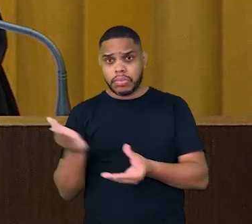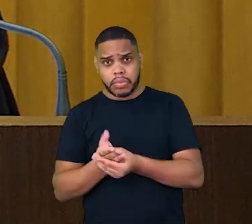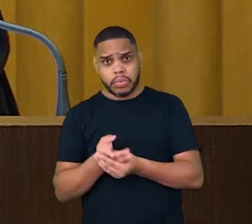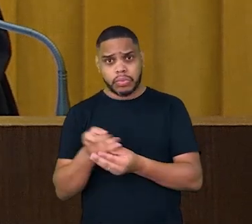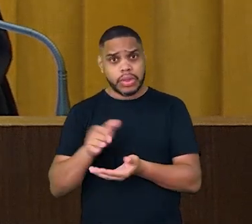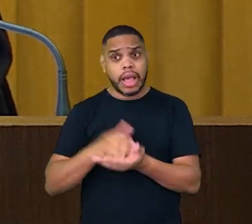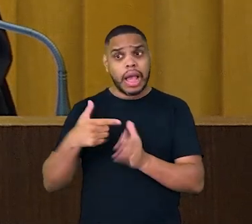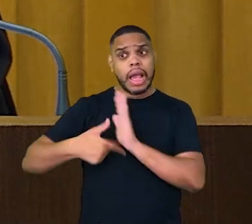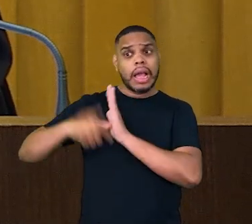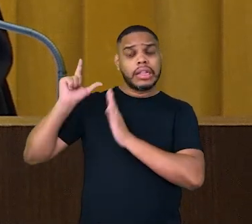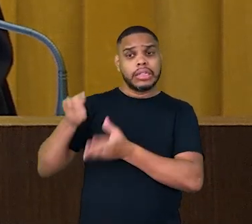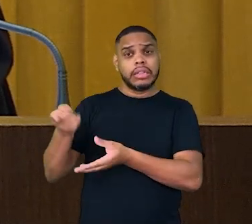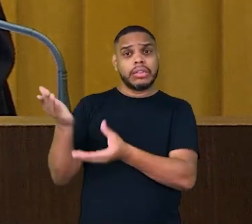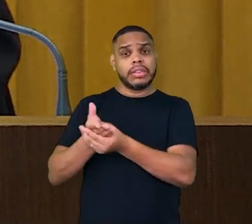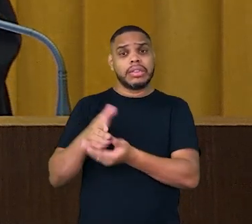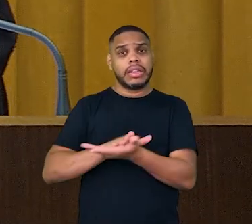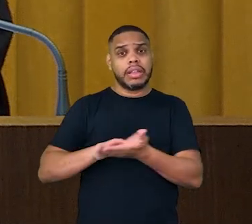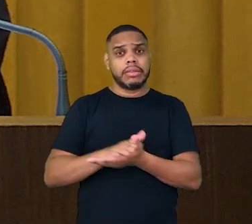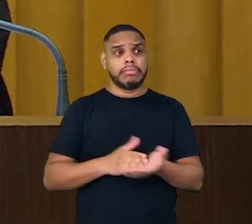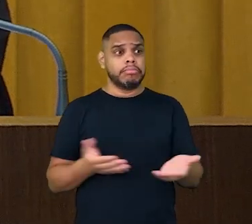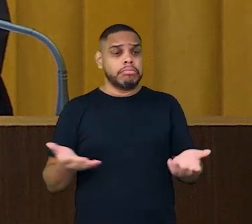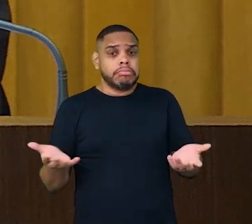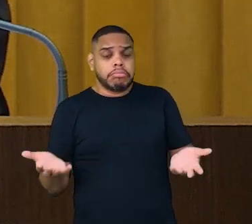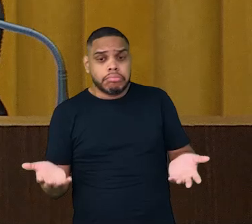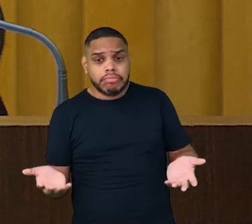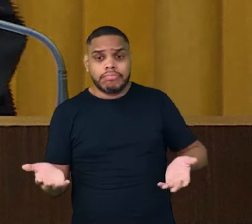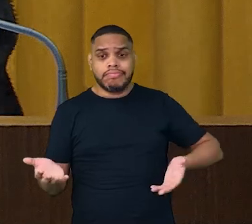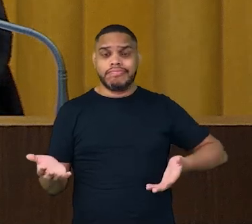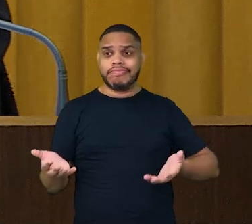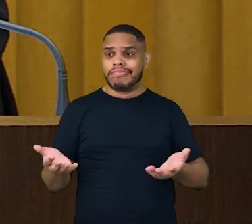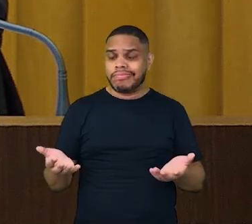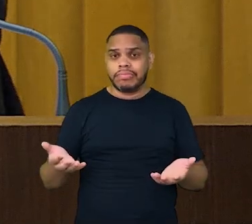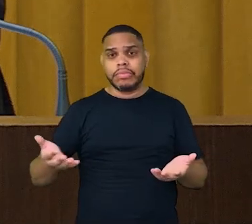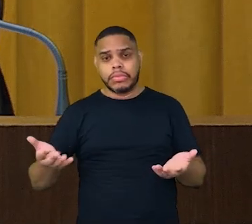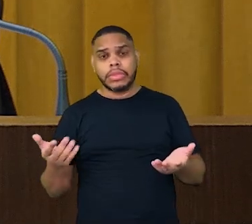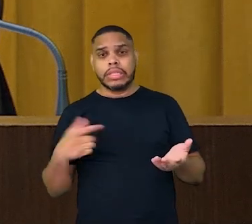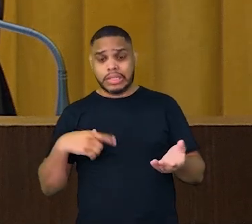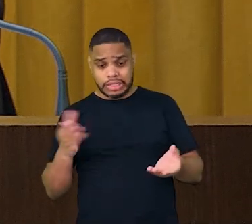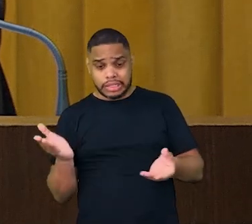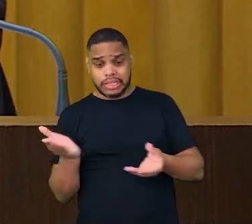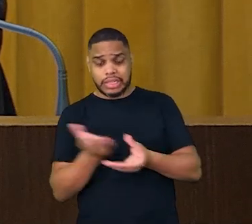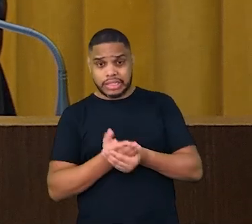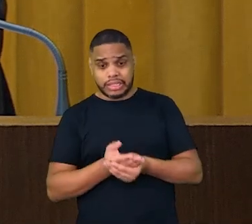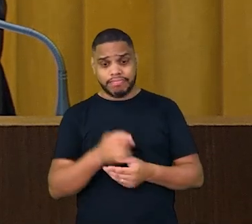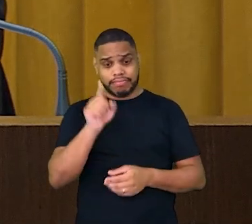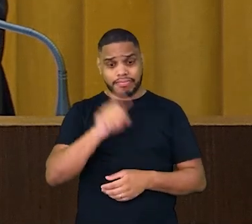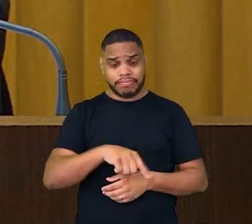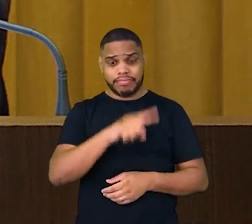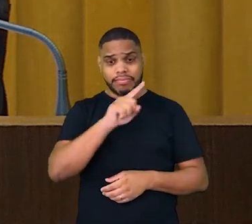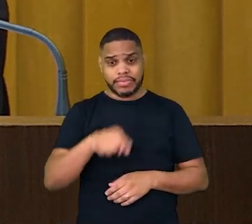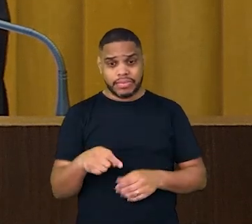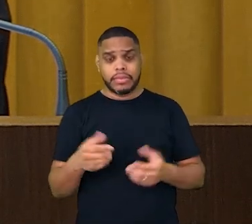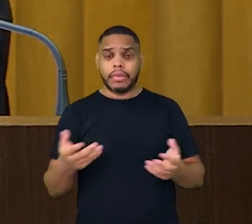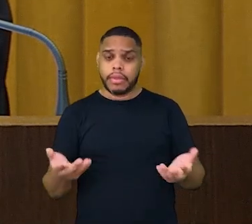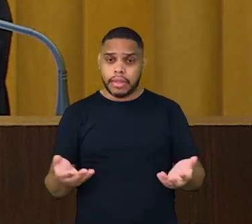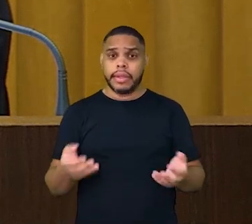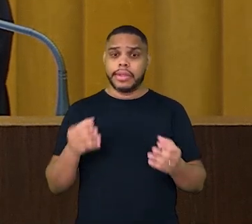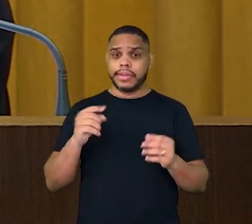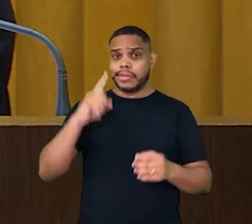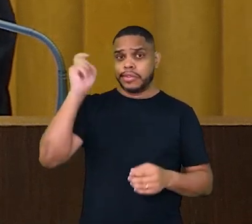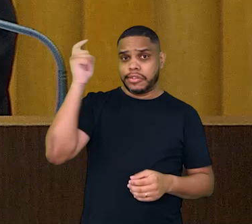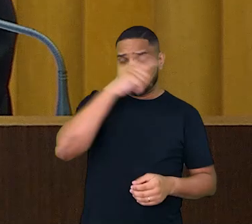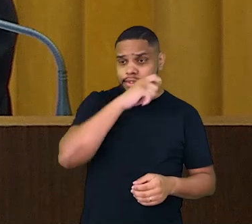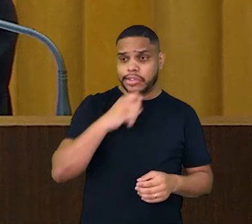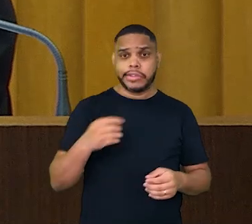foi tomada, então fica, num contexto de uma ação rescisória, é realmente